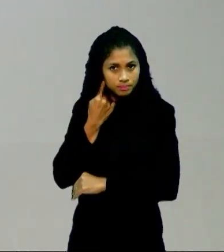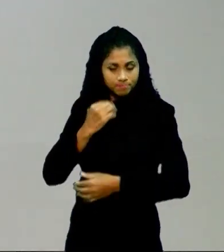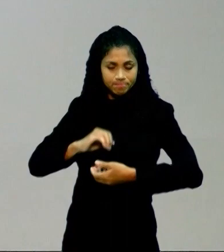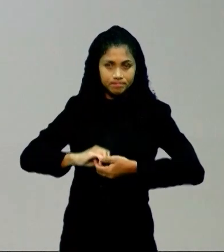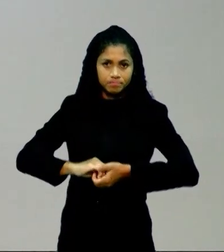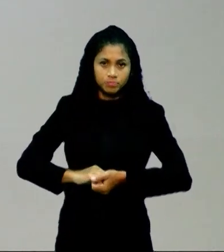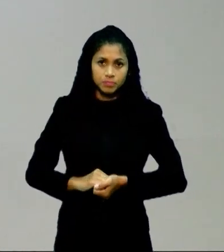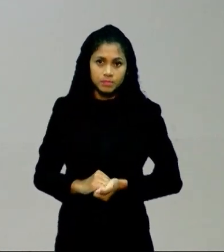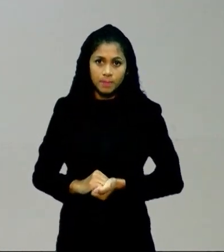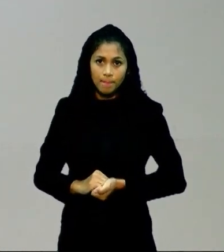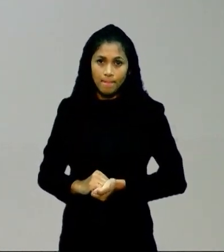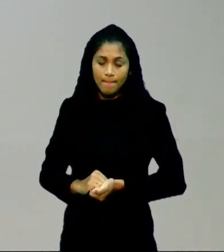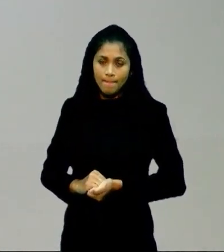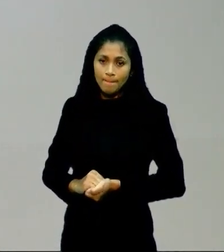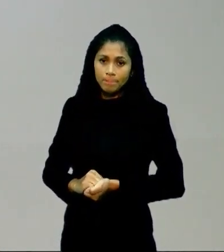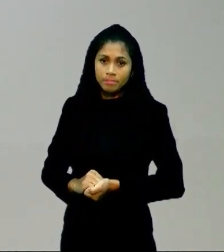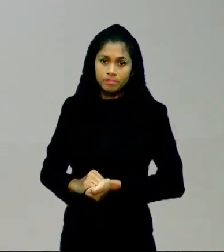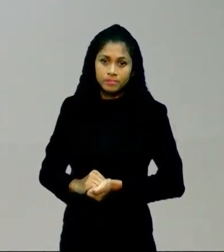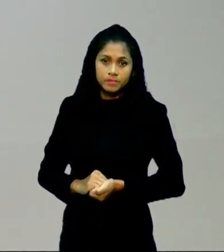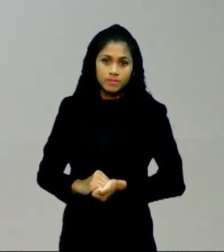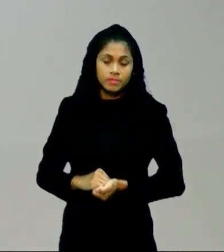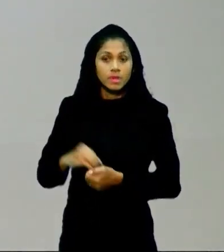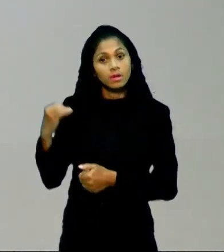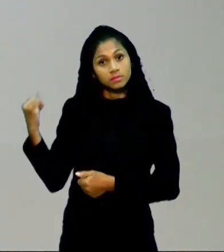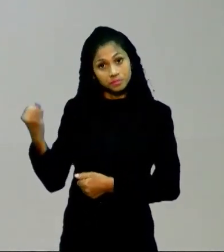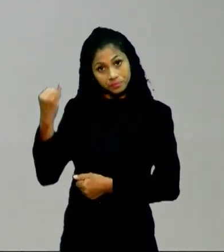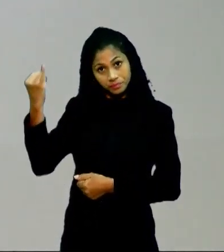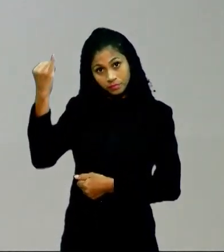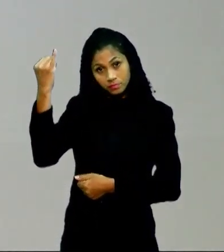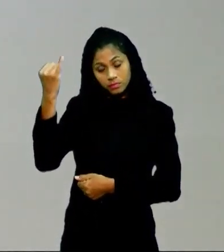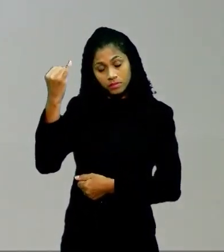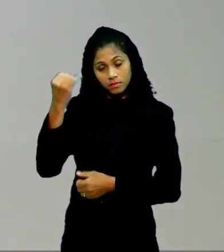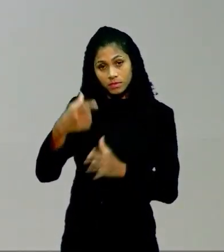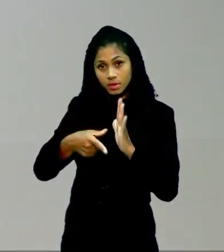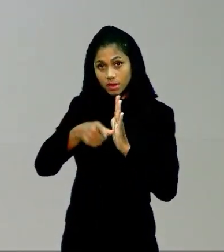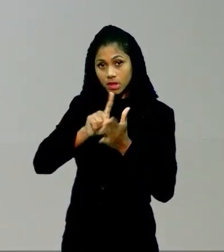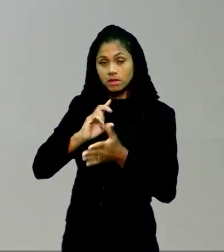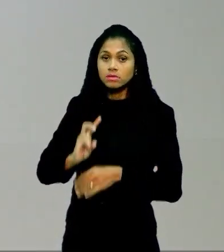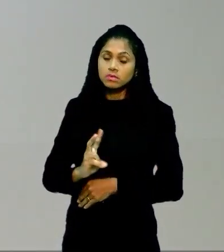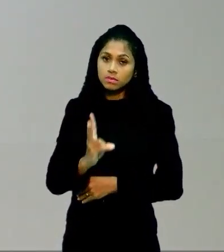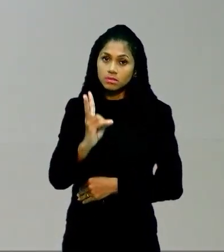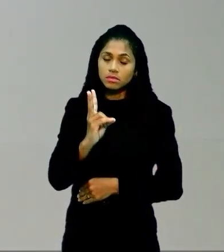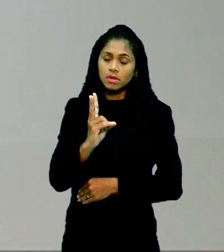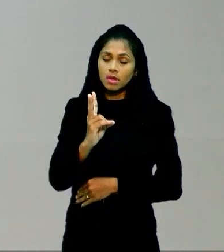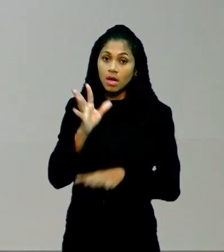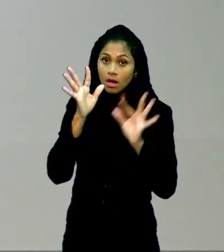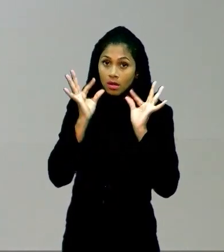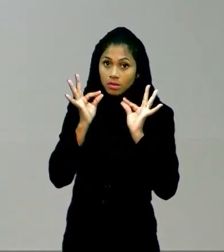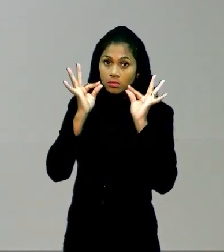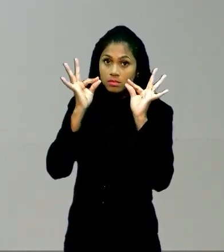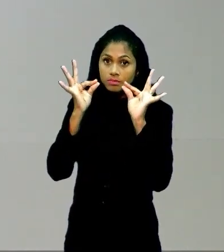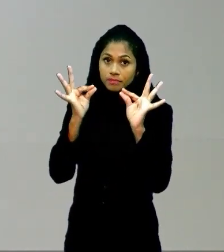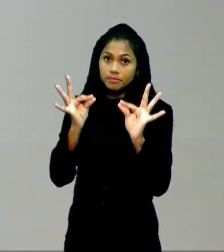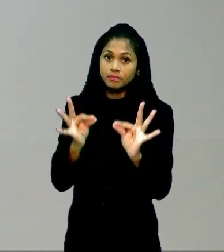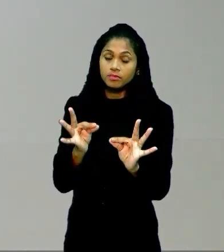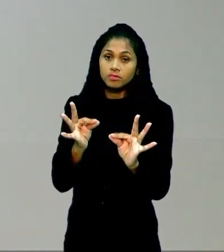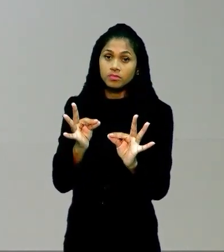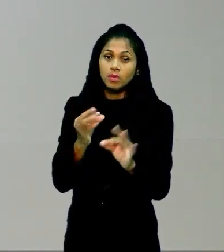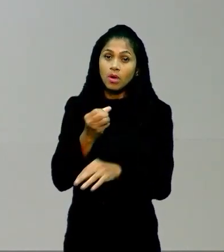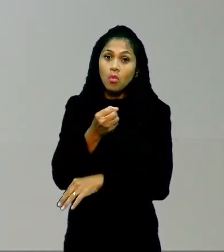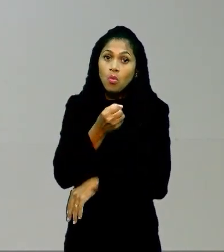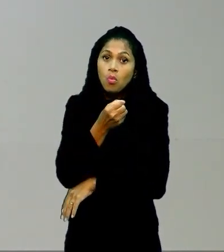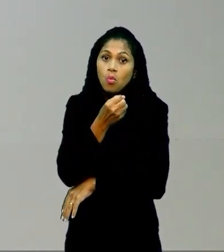pessoal. Uma das coisas importantes, antes de eu continuar, sempre vocês observam a quantidade